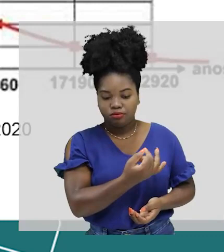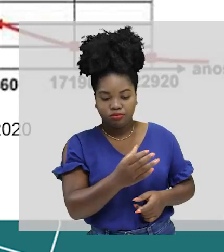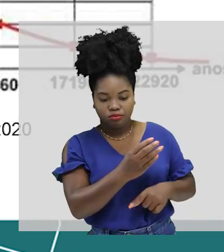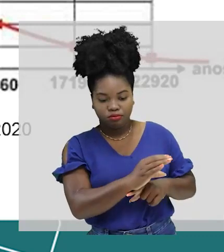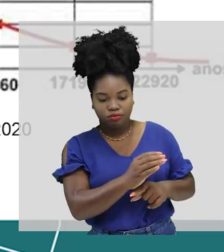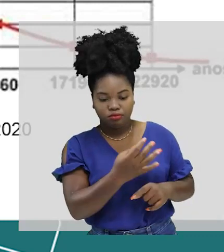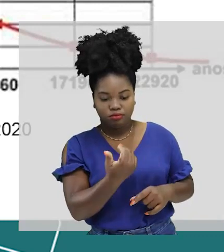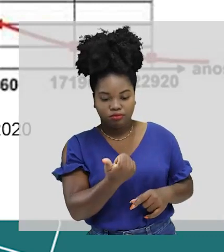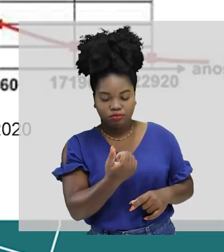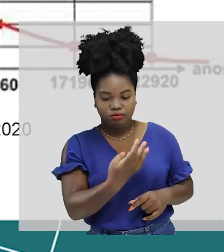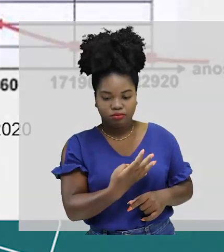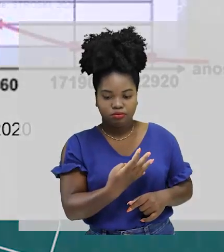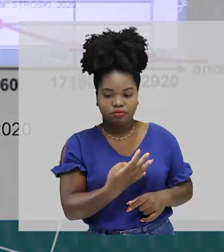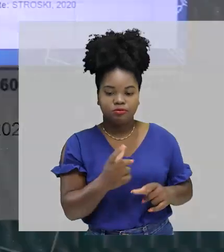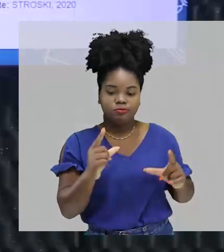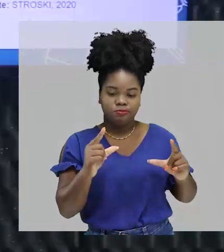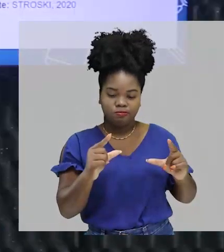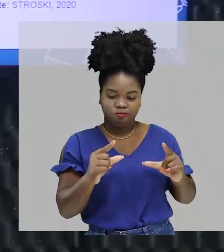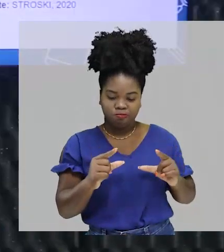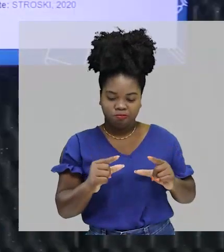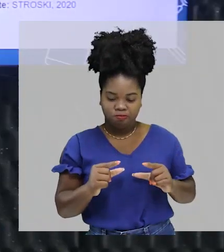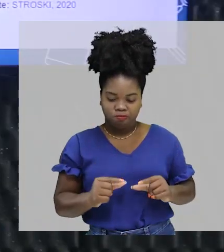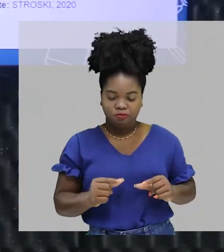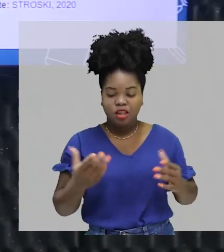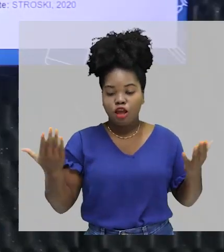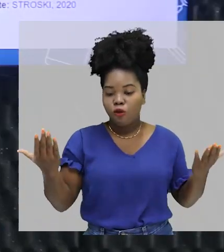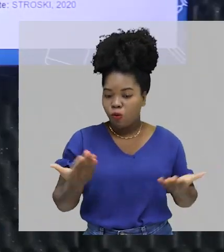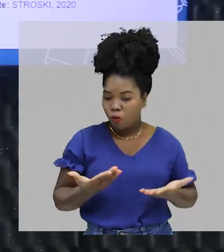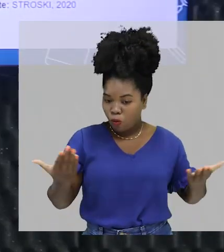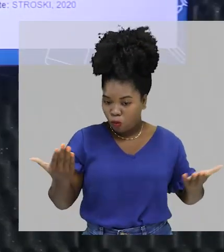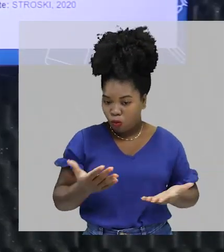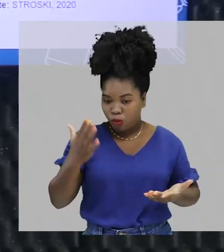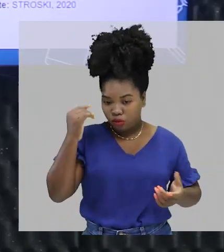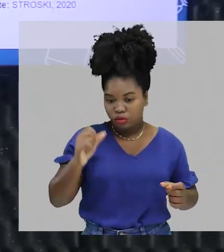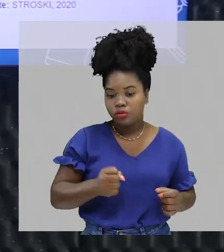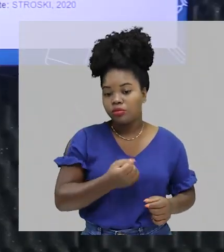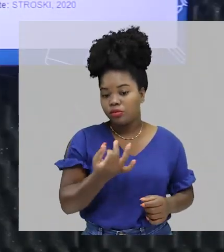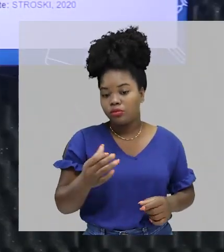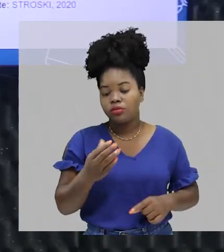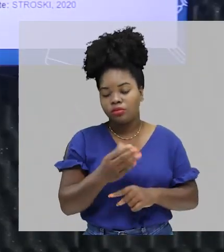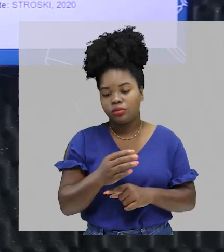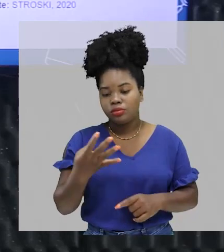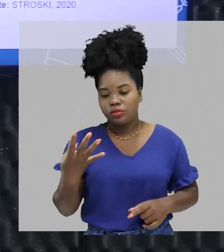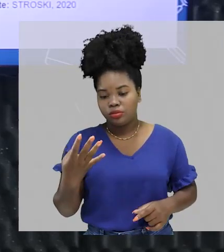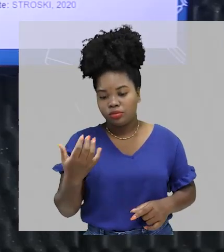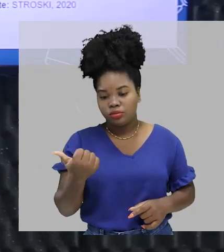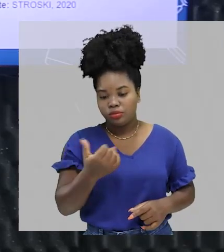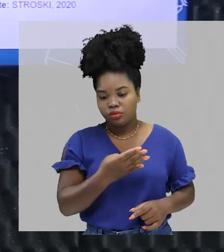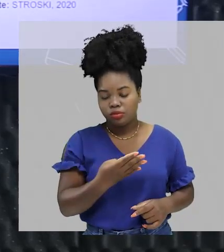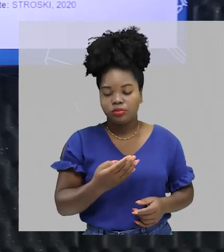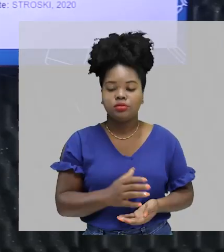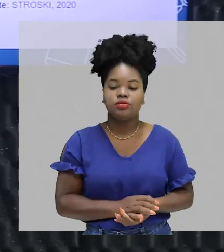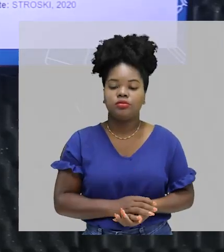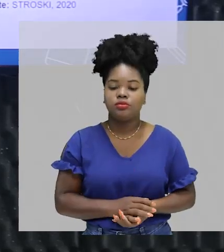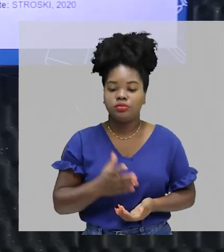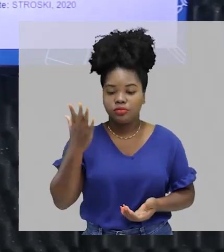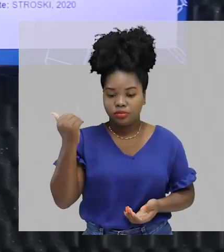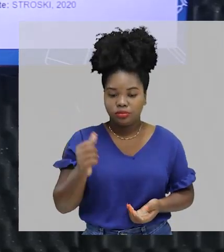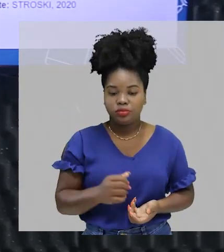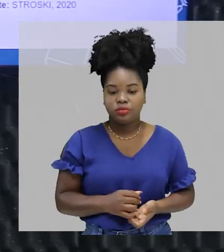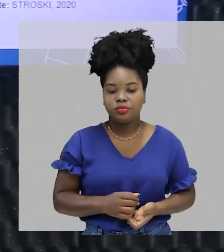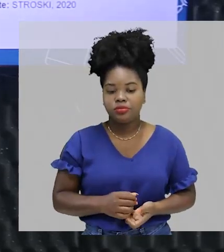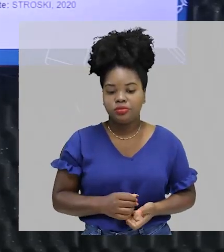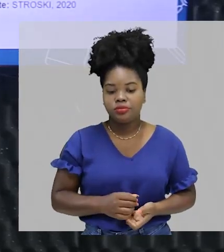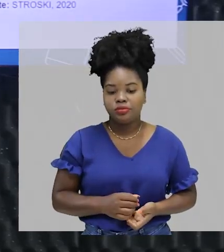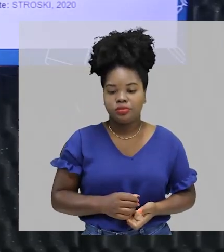carbono ele vai começar a diminuir. Hoje sabemos quanto nós temos de carbono 14, hoje, certo? Aí